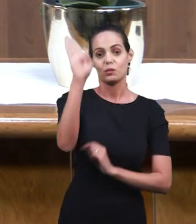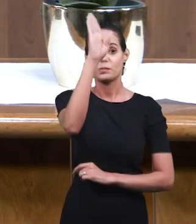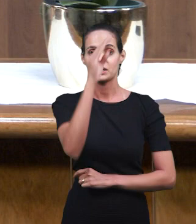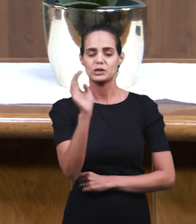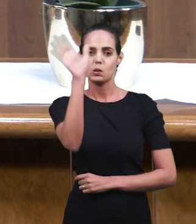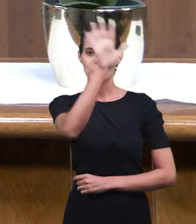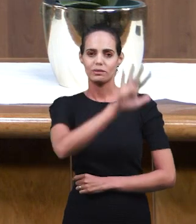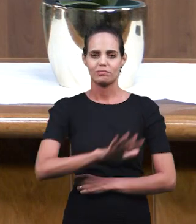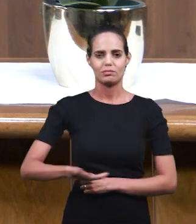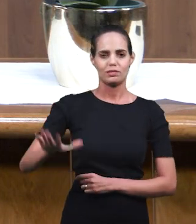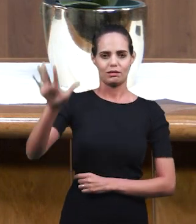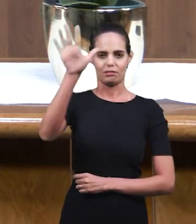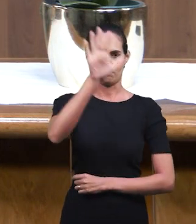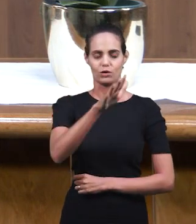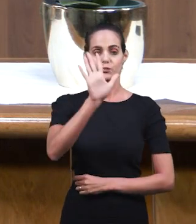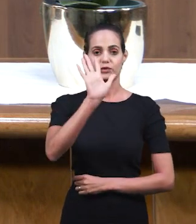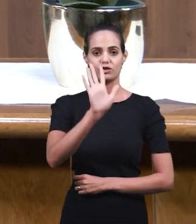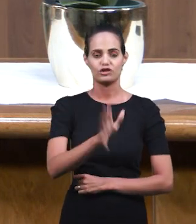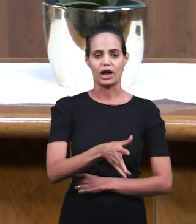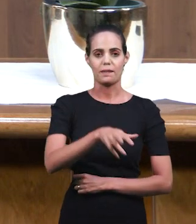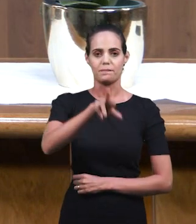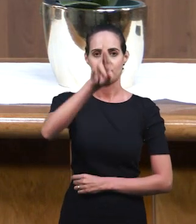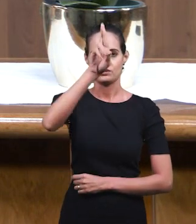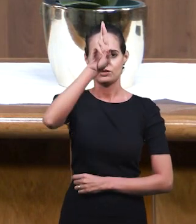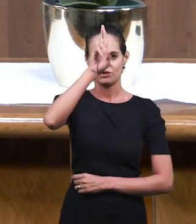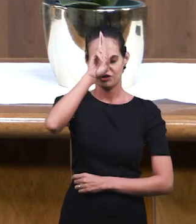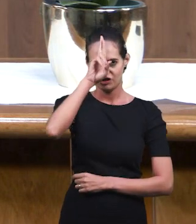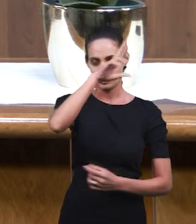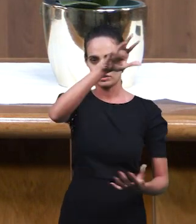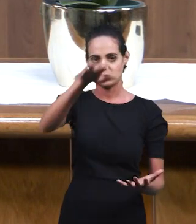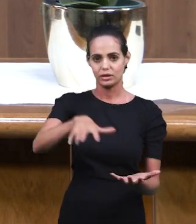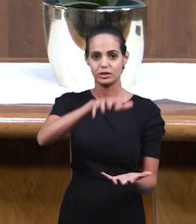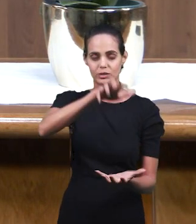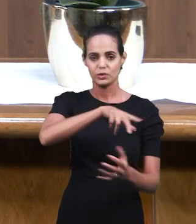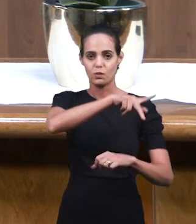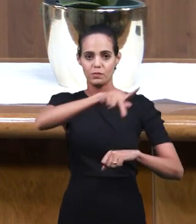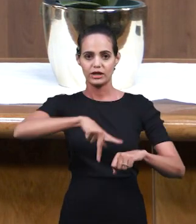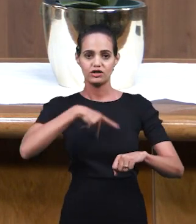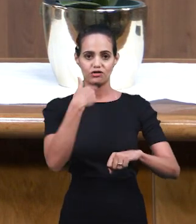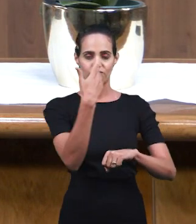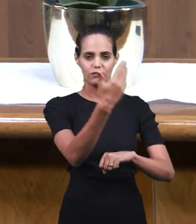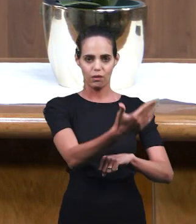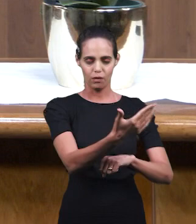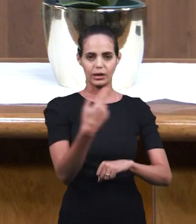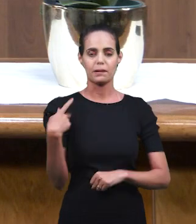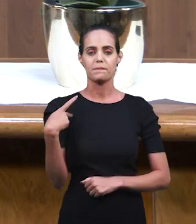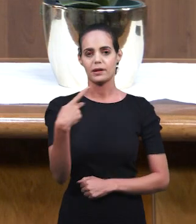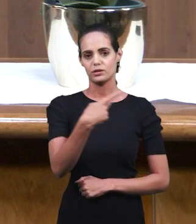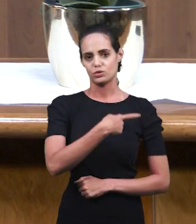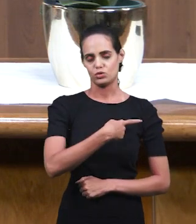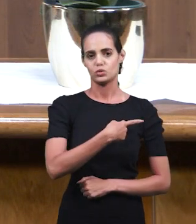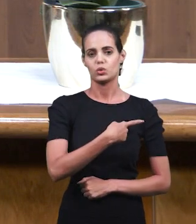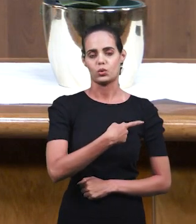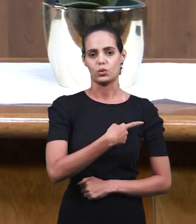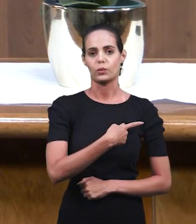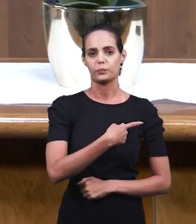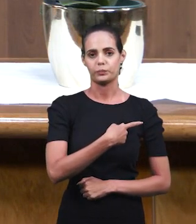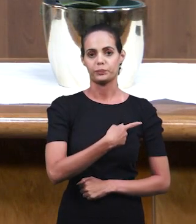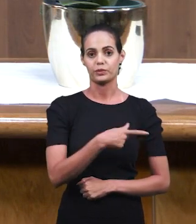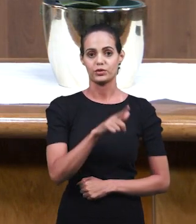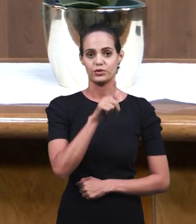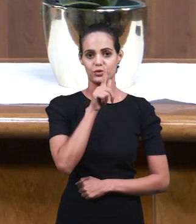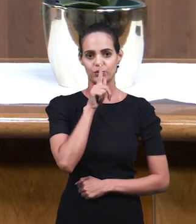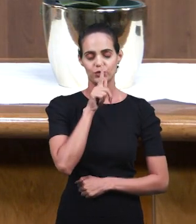inteiro. Já tivemos ao meio-dia transmissão para o exterior com o pastor Gilson Souza e agora estamos tendo esse momento com